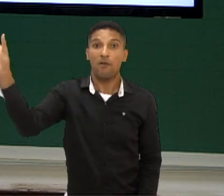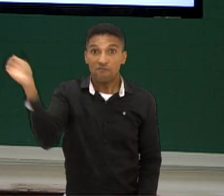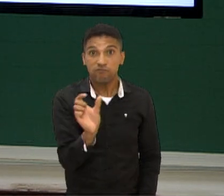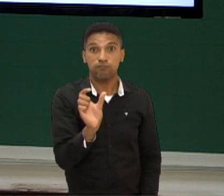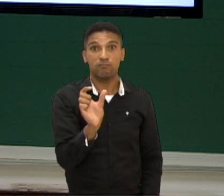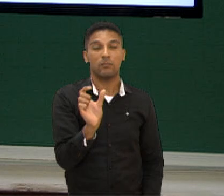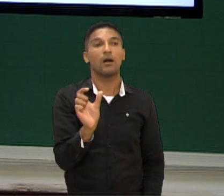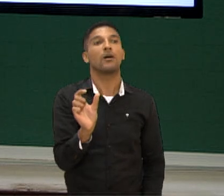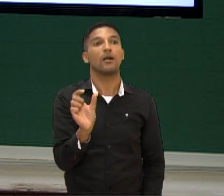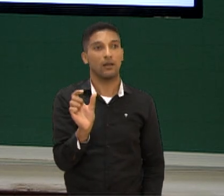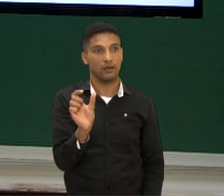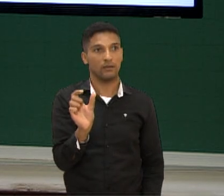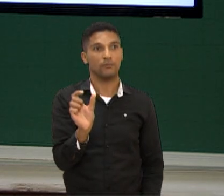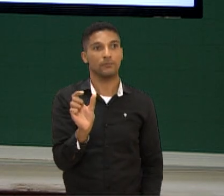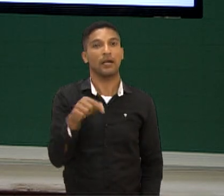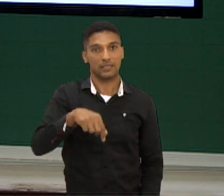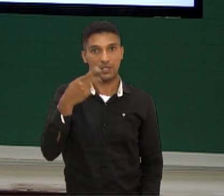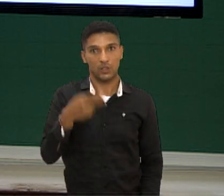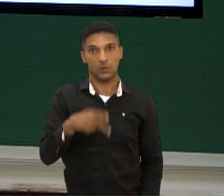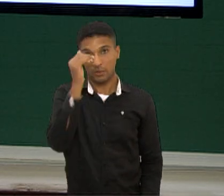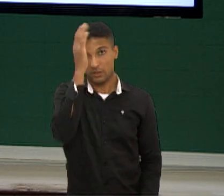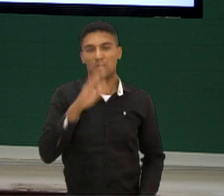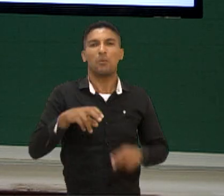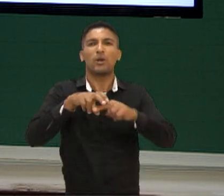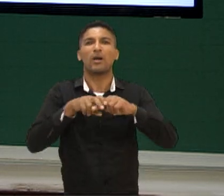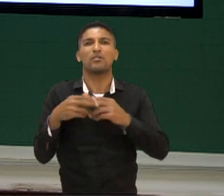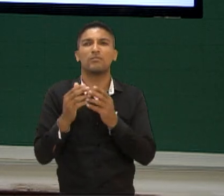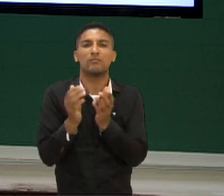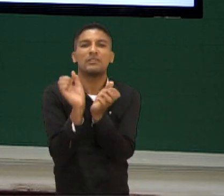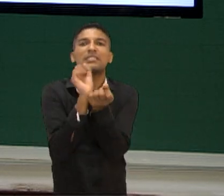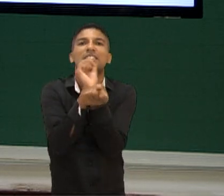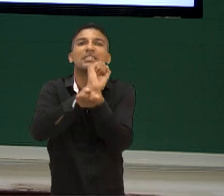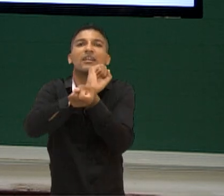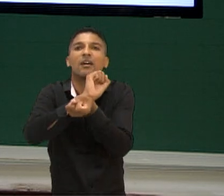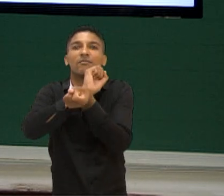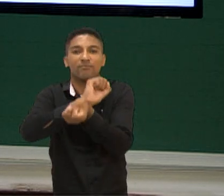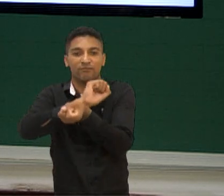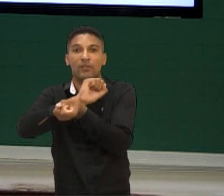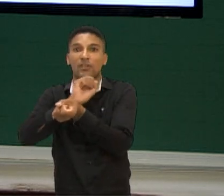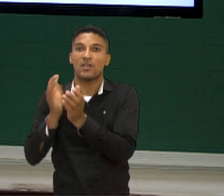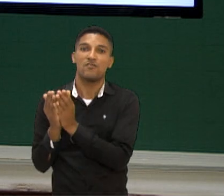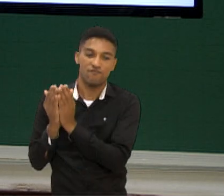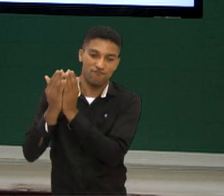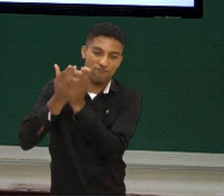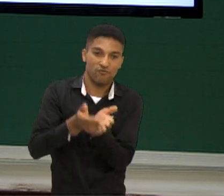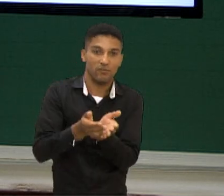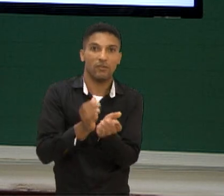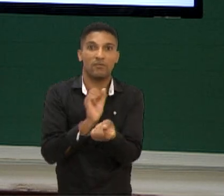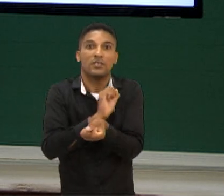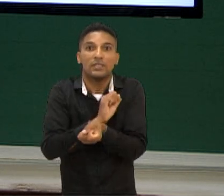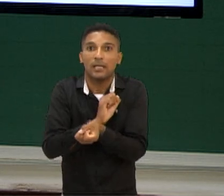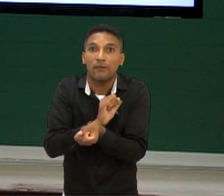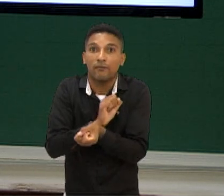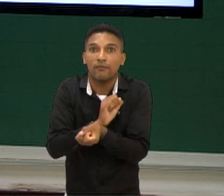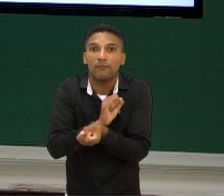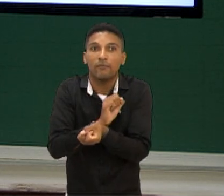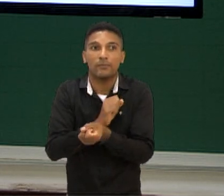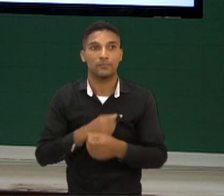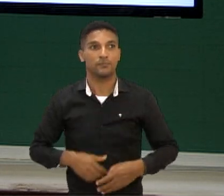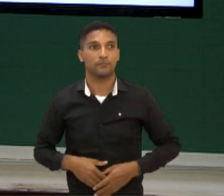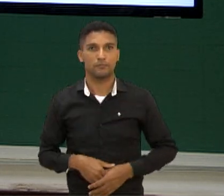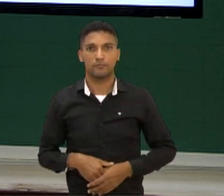popularizar esse tipo de dança, esse tipo de música, e sem ter que ficar se escondendo. Então as pessoas